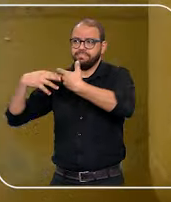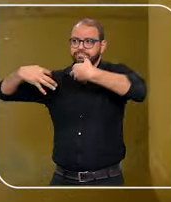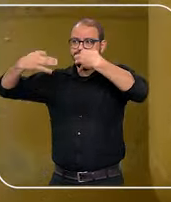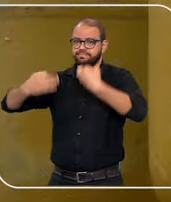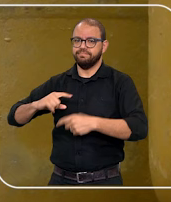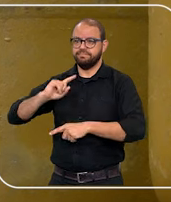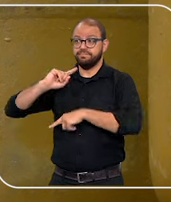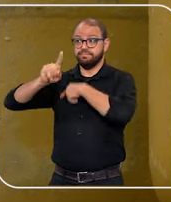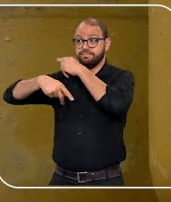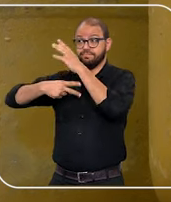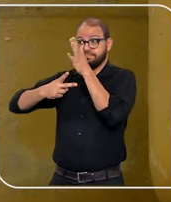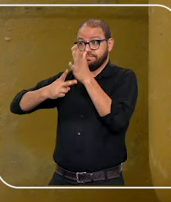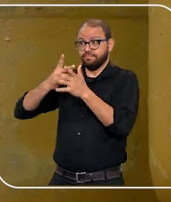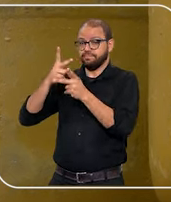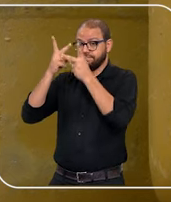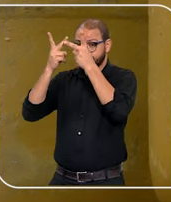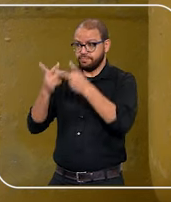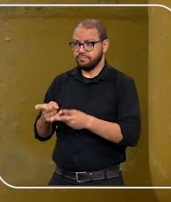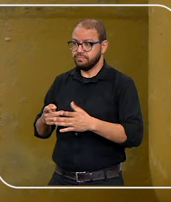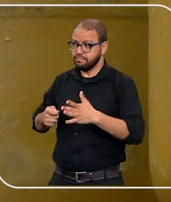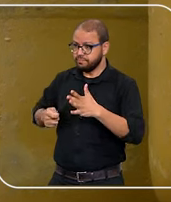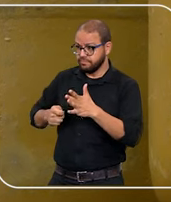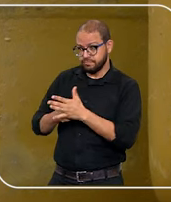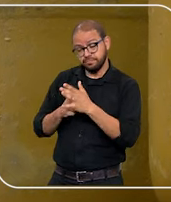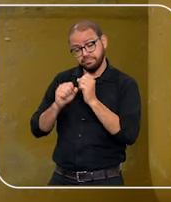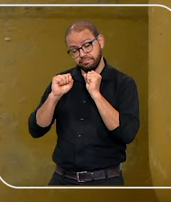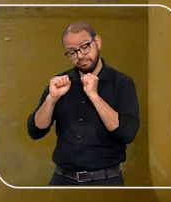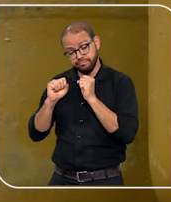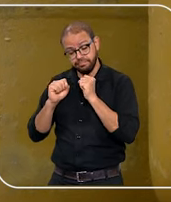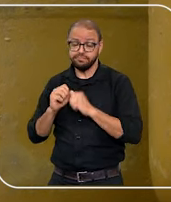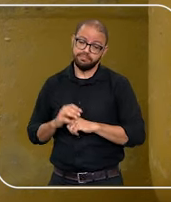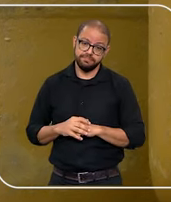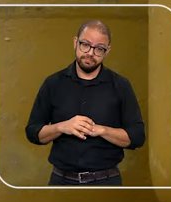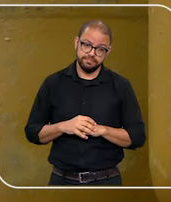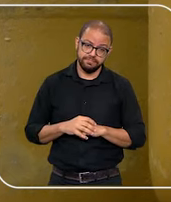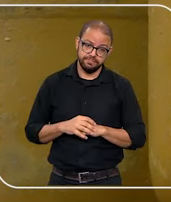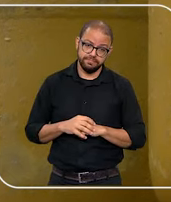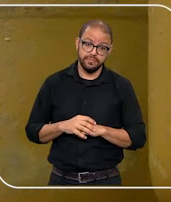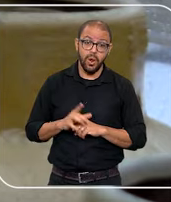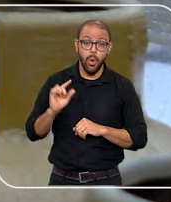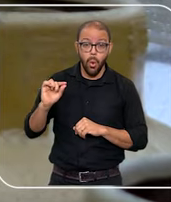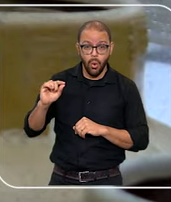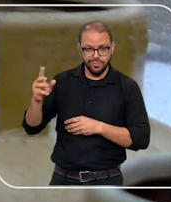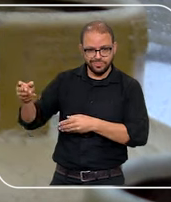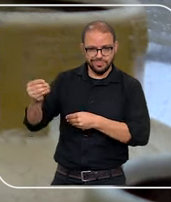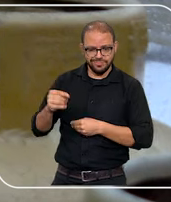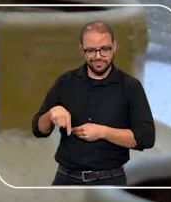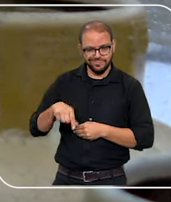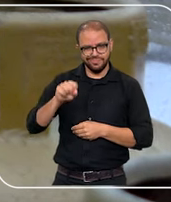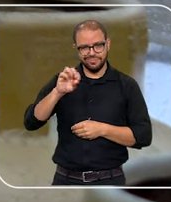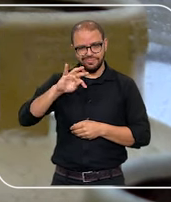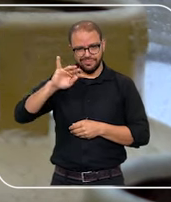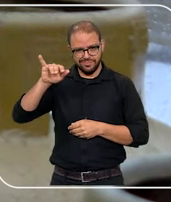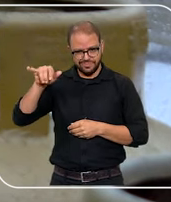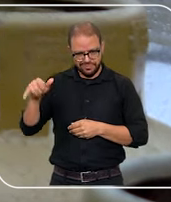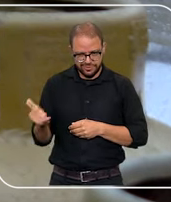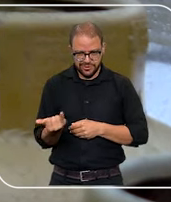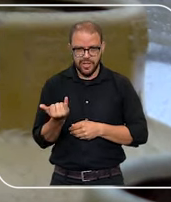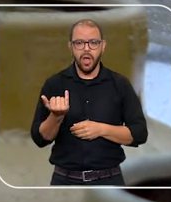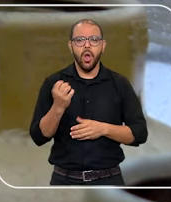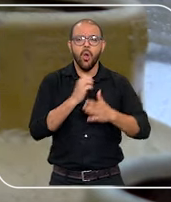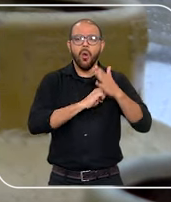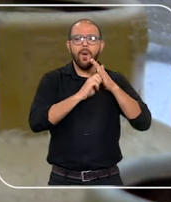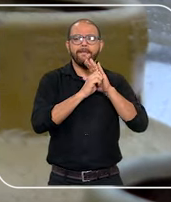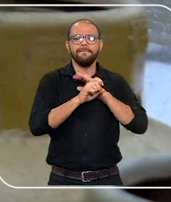corrigida e somente depois, na segunda visita, seja aplicada uma possível penalidade. No caso que chegou ao STJ, uma